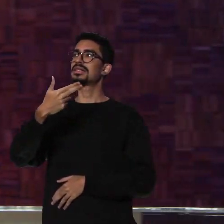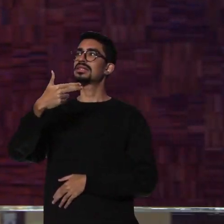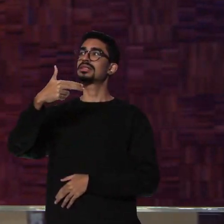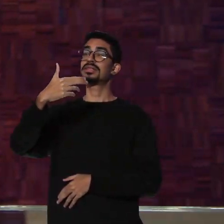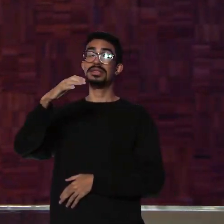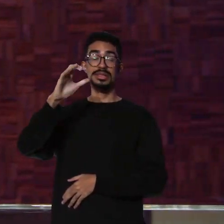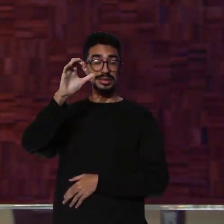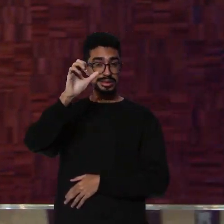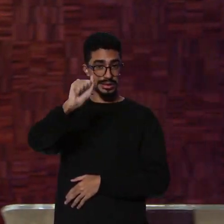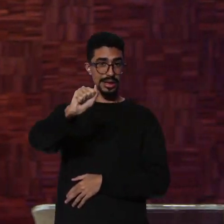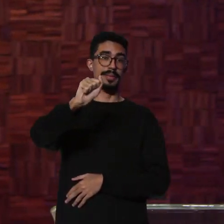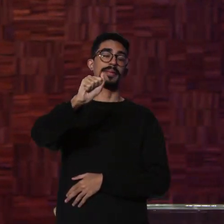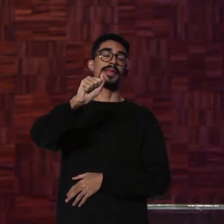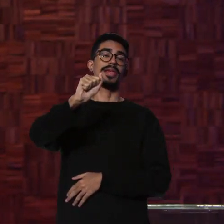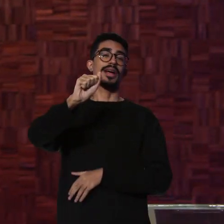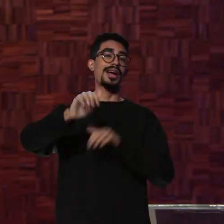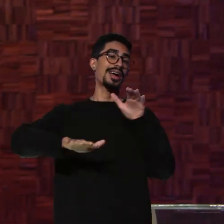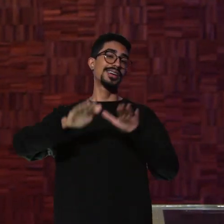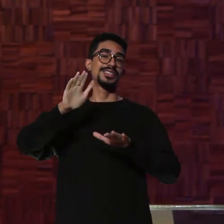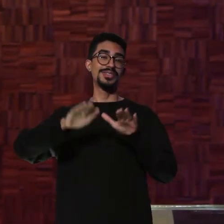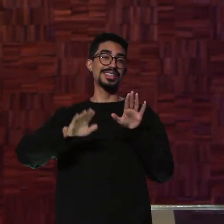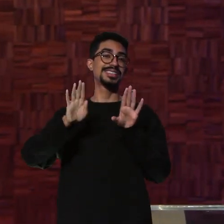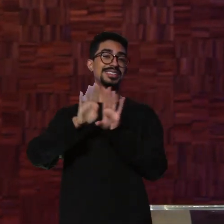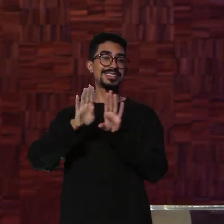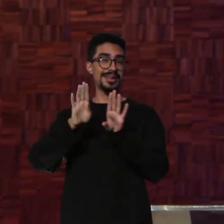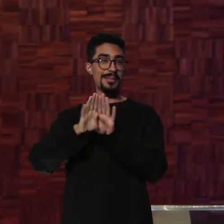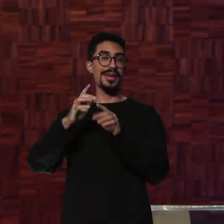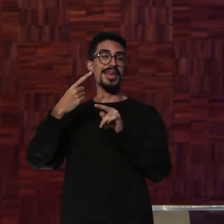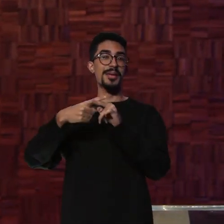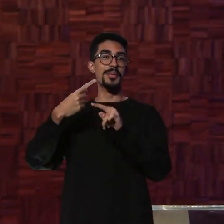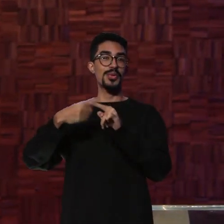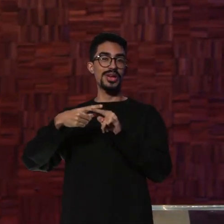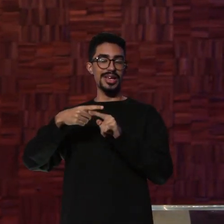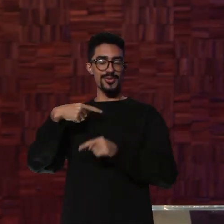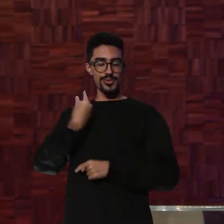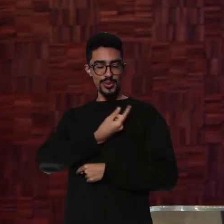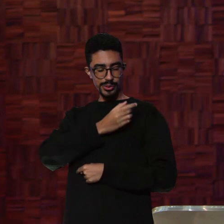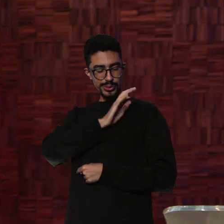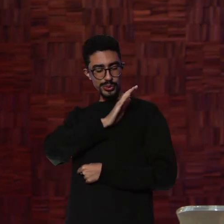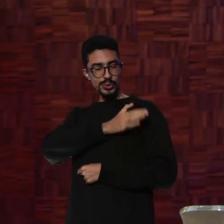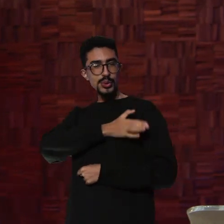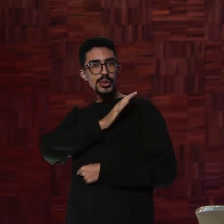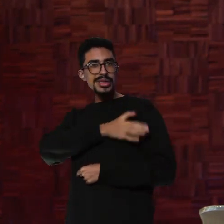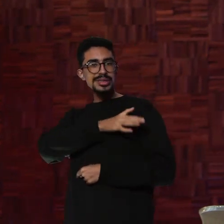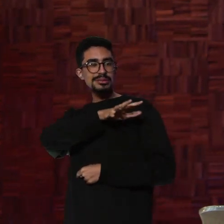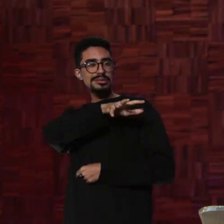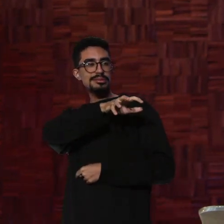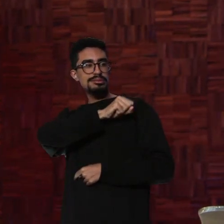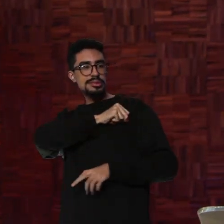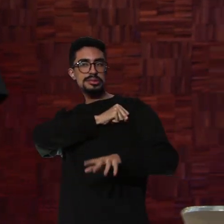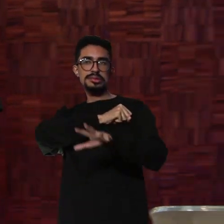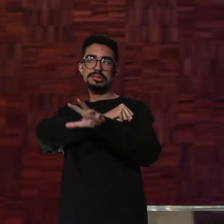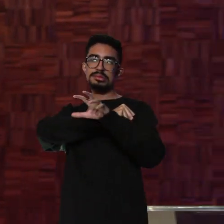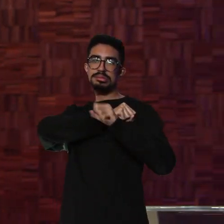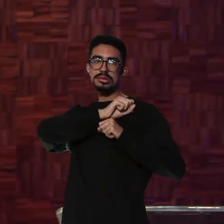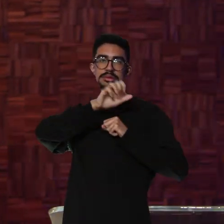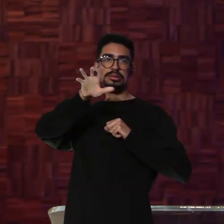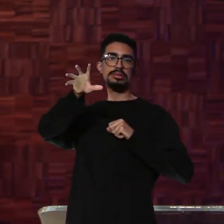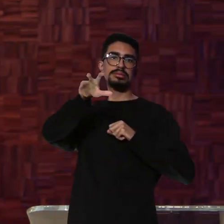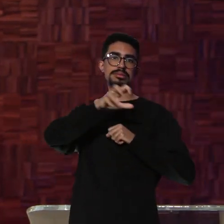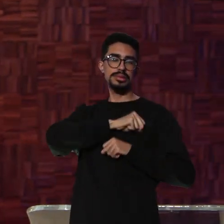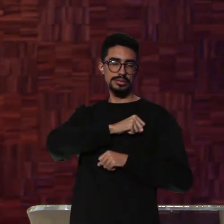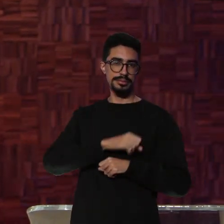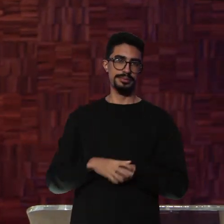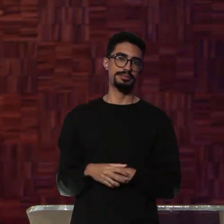também tem a ver com as vozes que nós damos vazão no nosso coração e as vozes que nós escolhemos escutar.